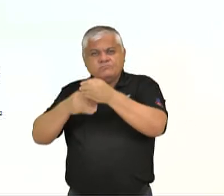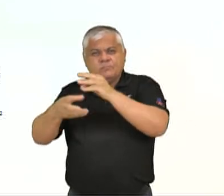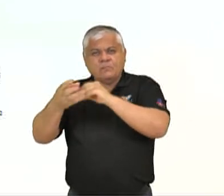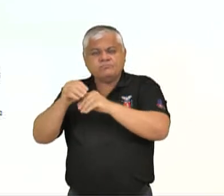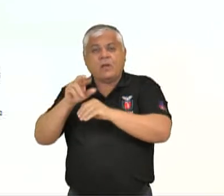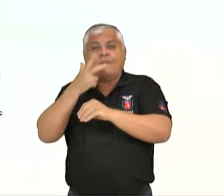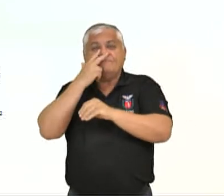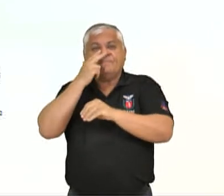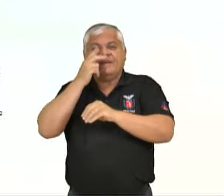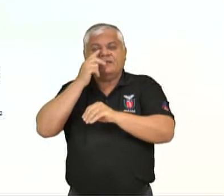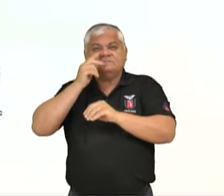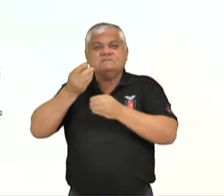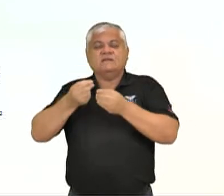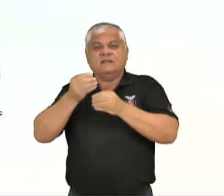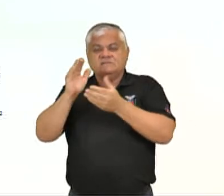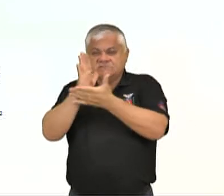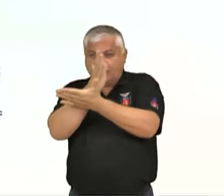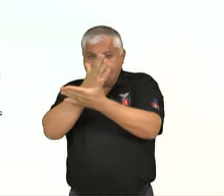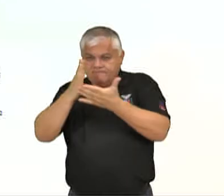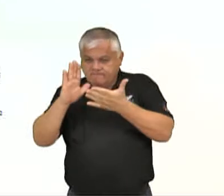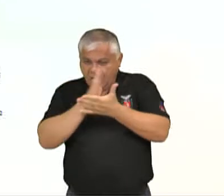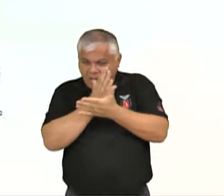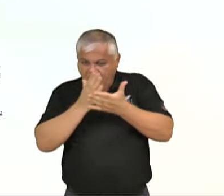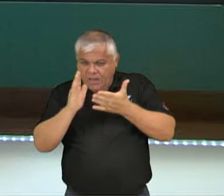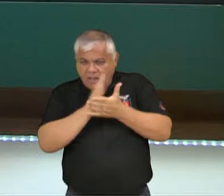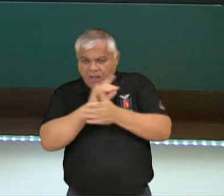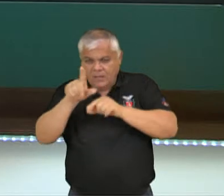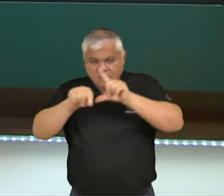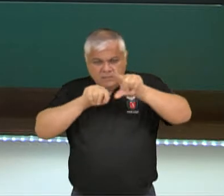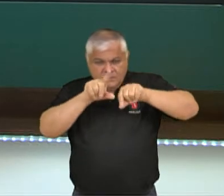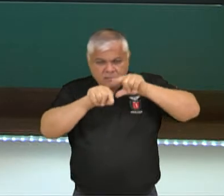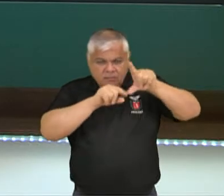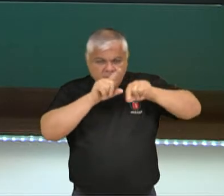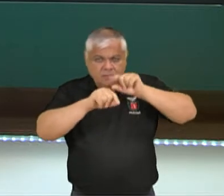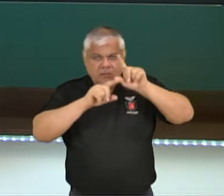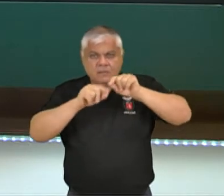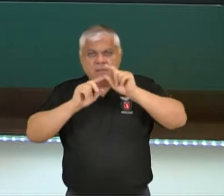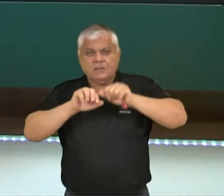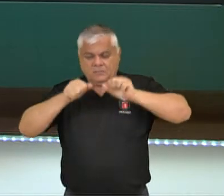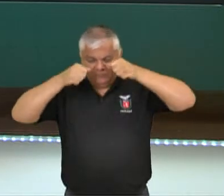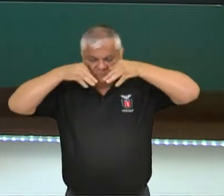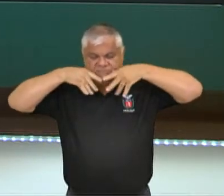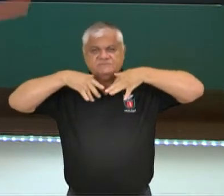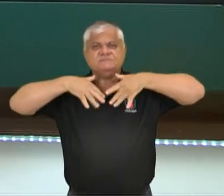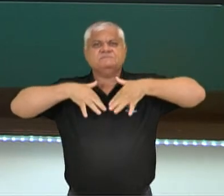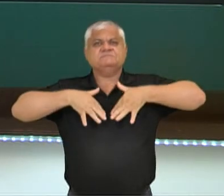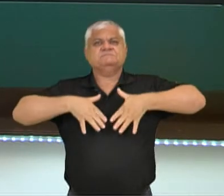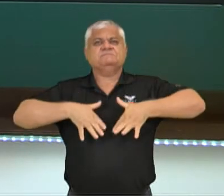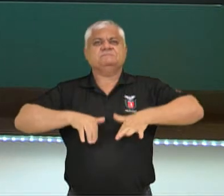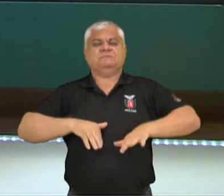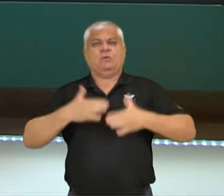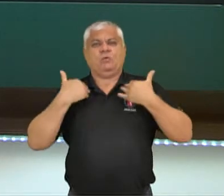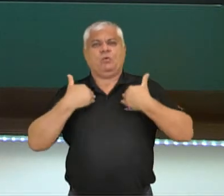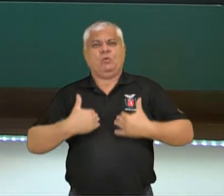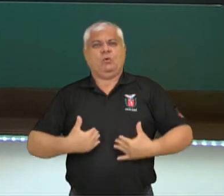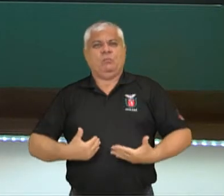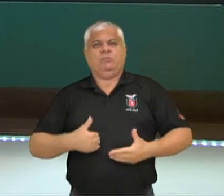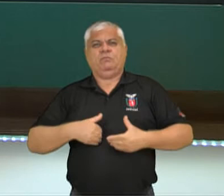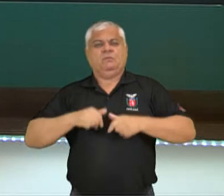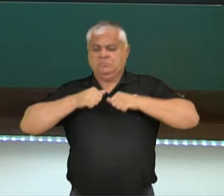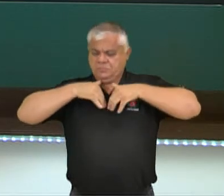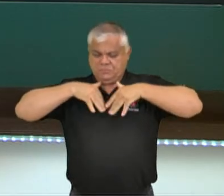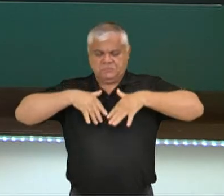celular. Ele separa, ele empacota e ele envia essas proteínas para o seu local correto de atuação. Digamos que